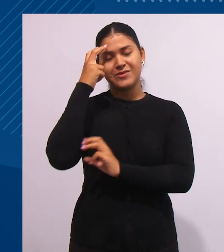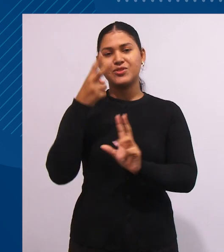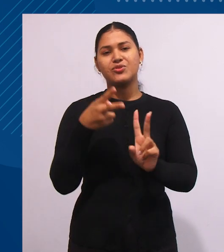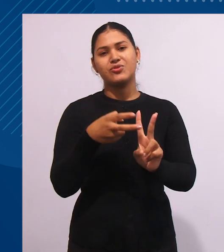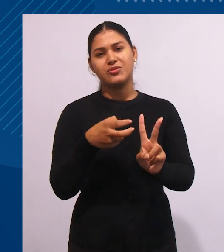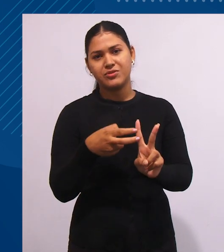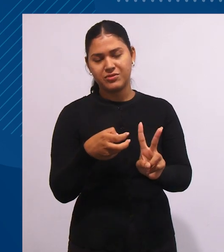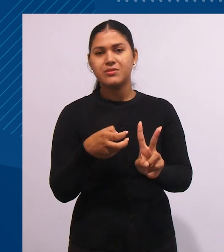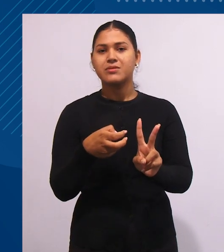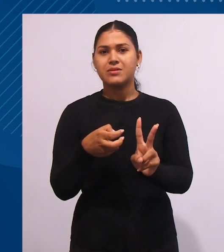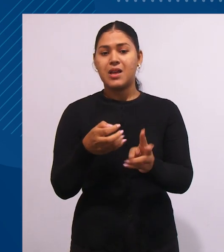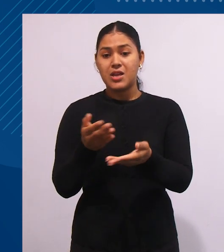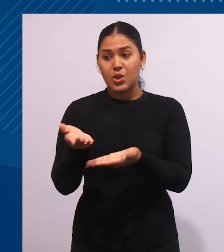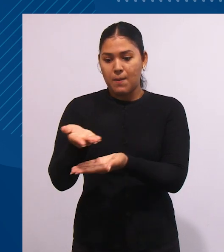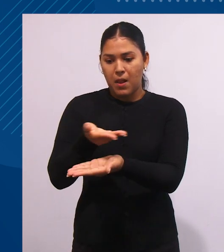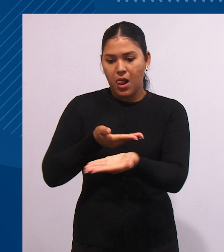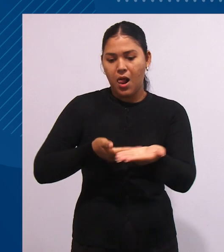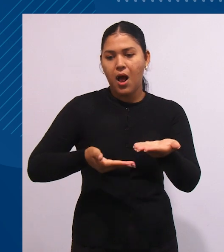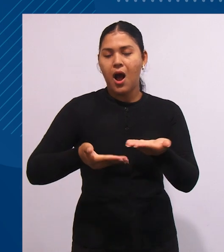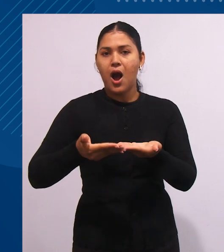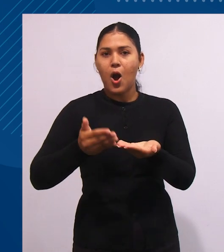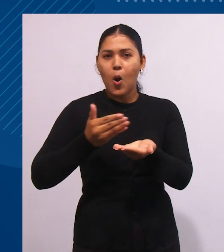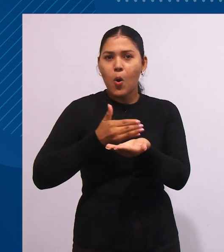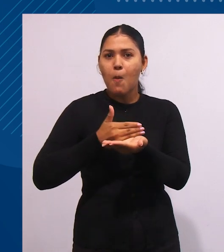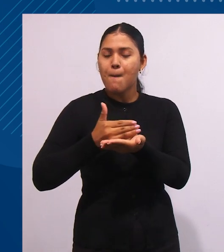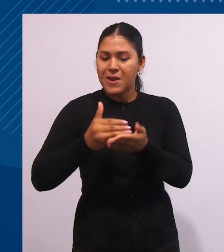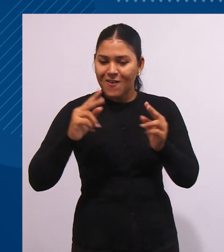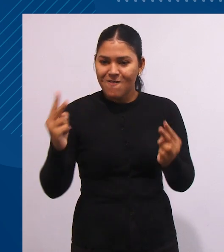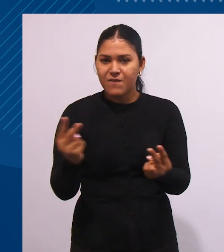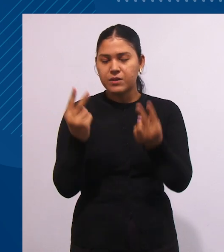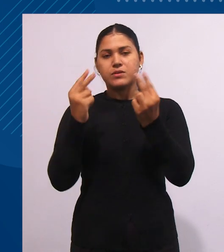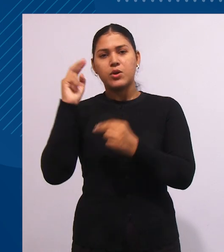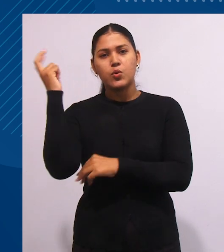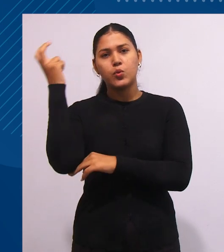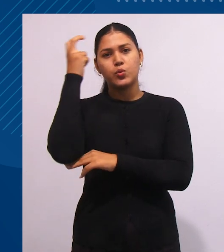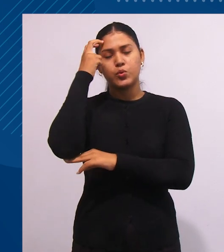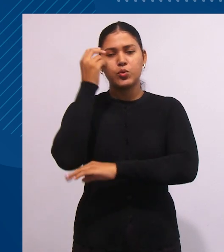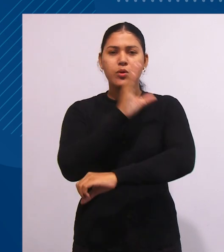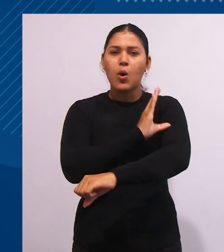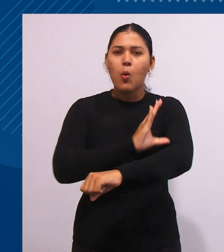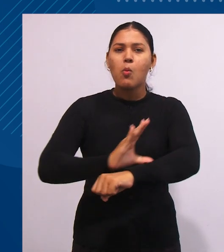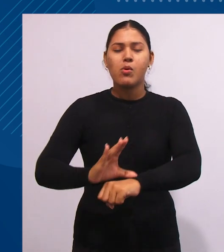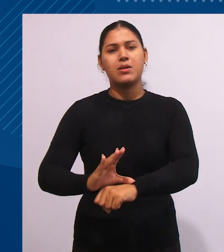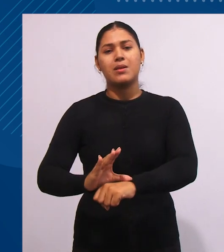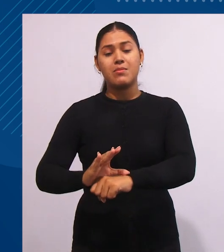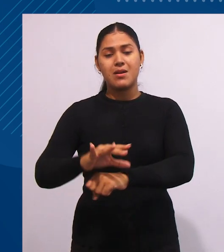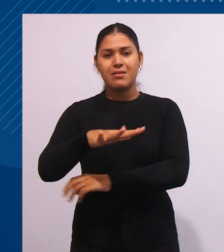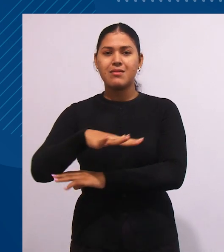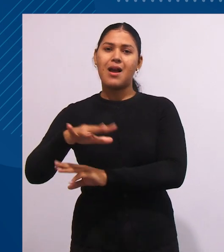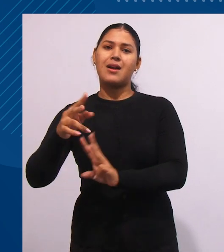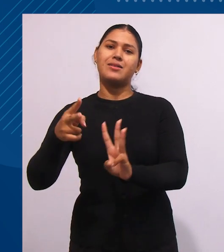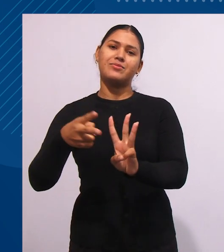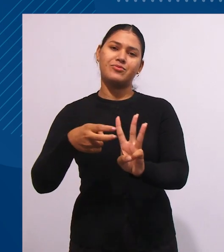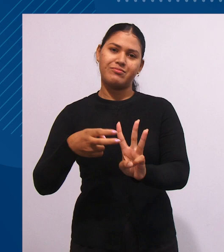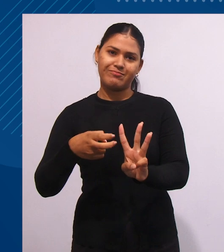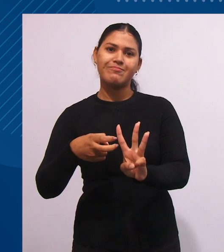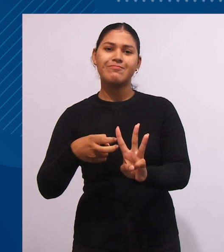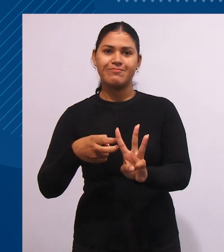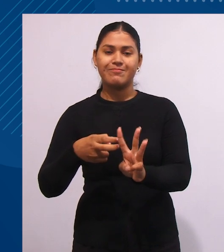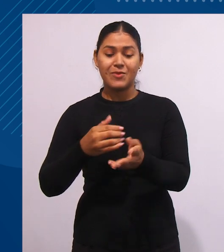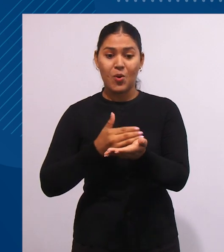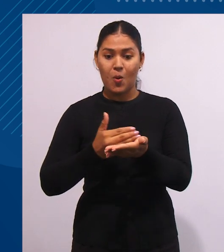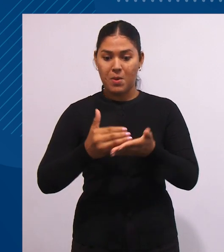de um autoconhecimento intercultural, dessa troca de experiência, você tem